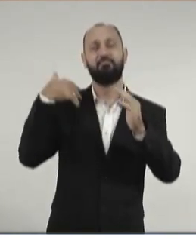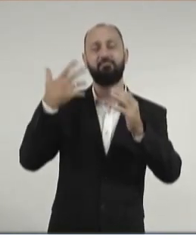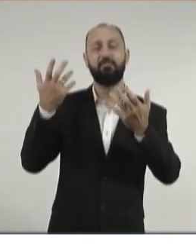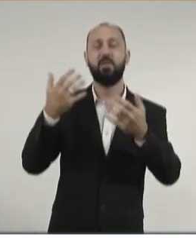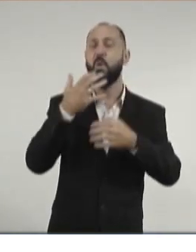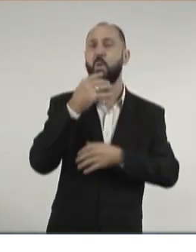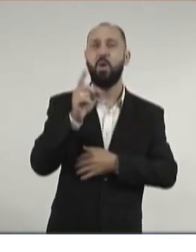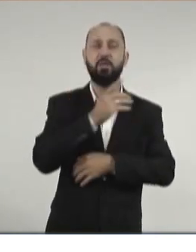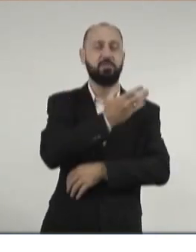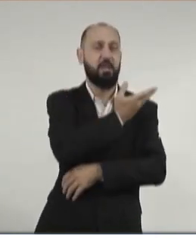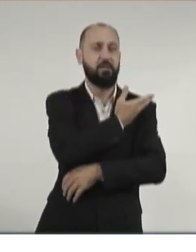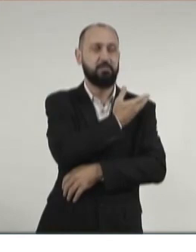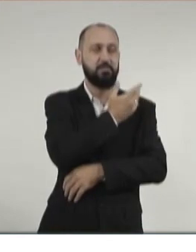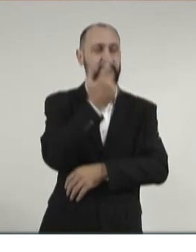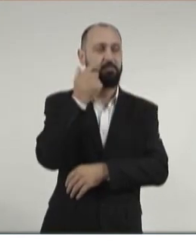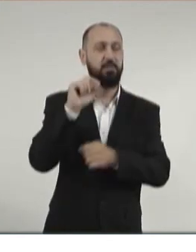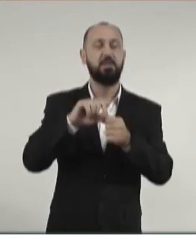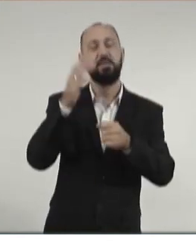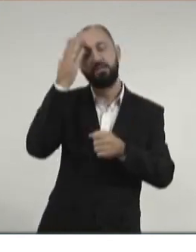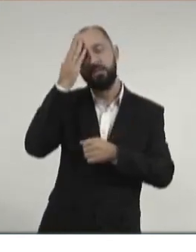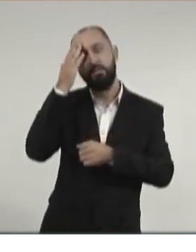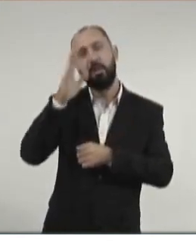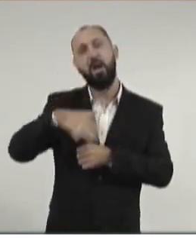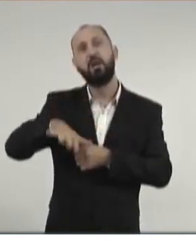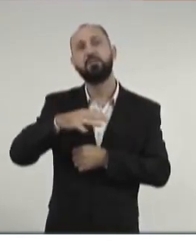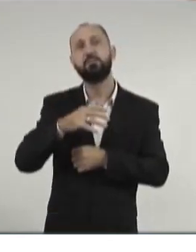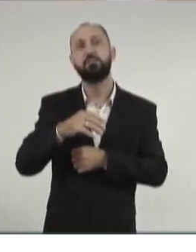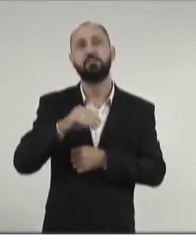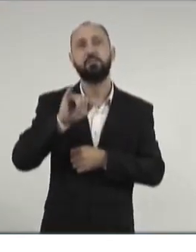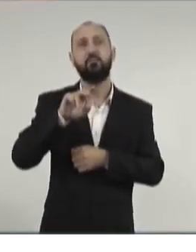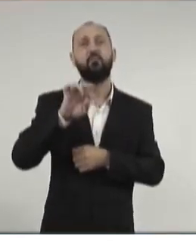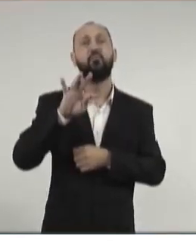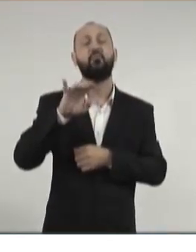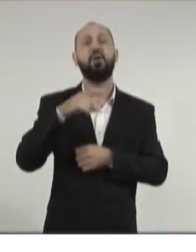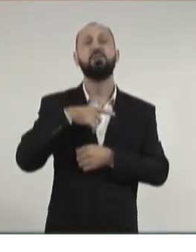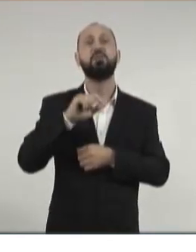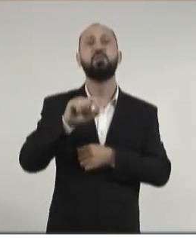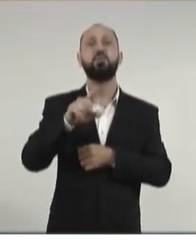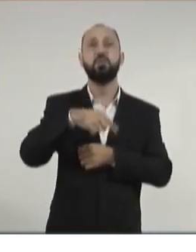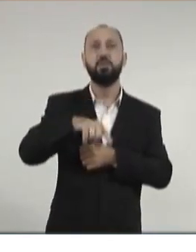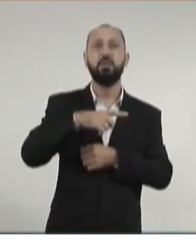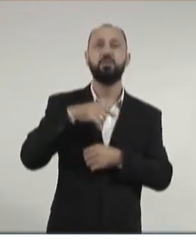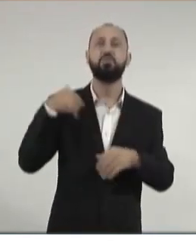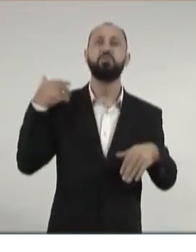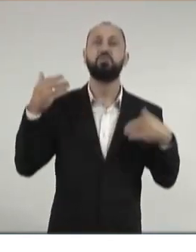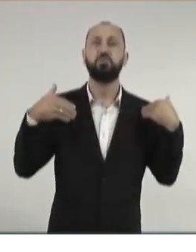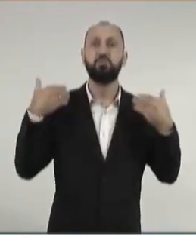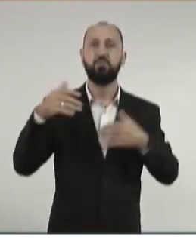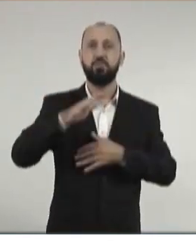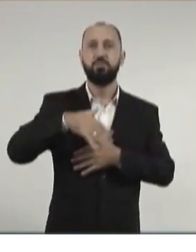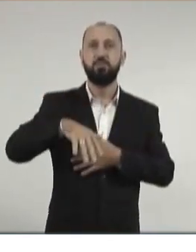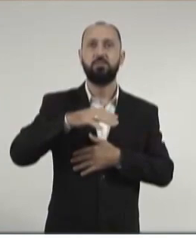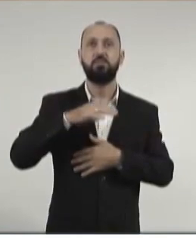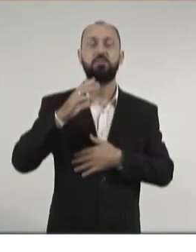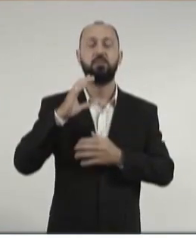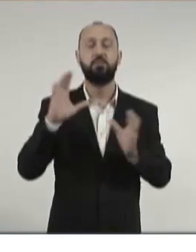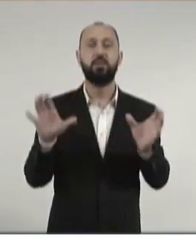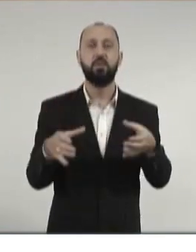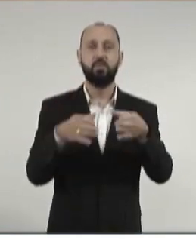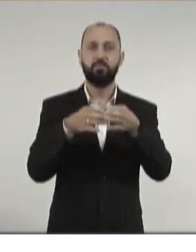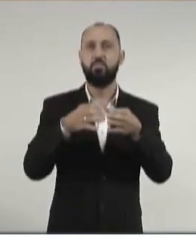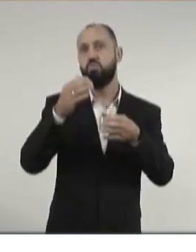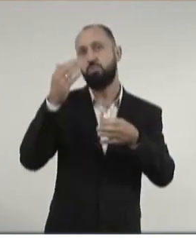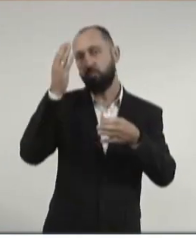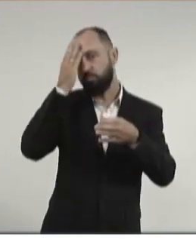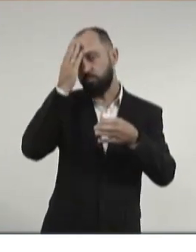gente conhece, até uma oportunidade, quem sabe aqui, senhora Ivete, trazer tudo que tem ali de turismo daquela região para a comissão entender